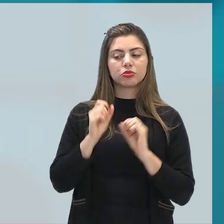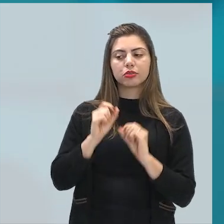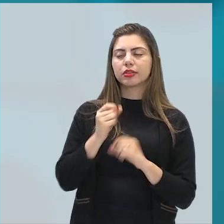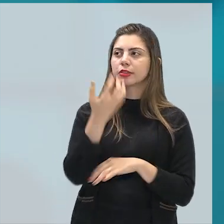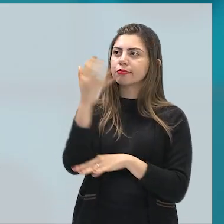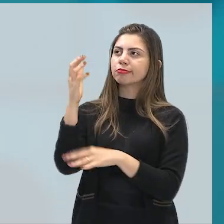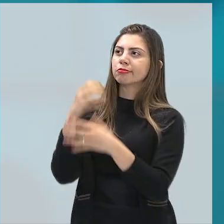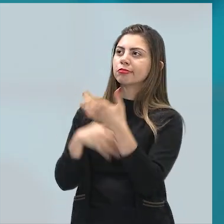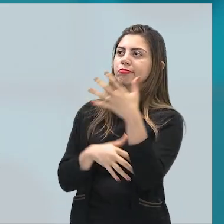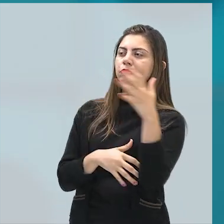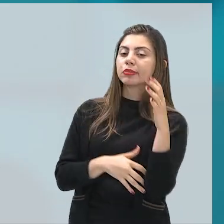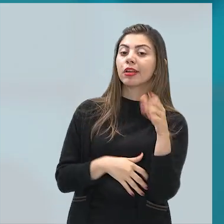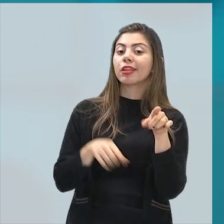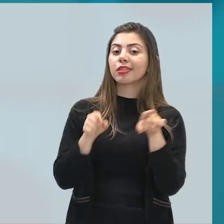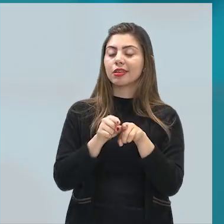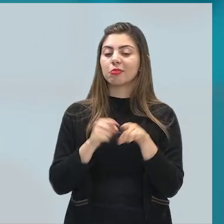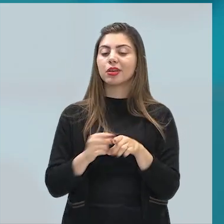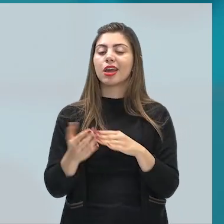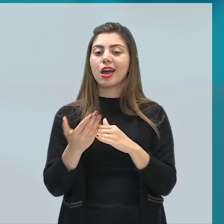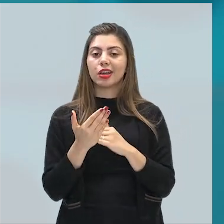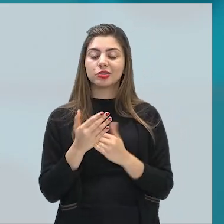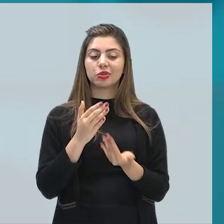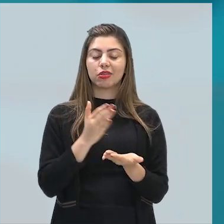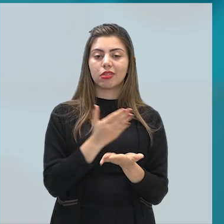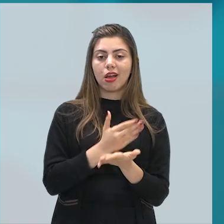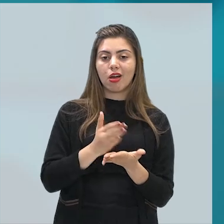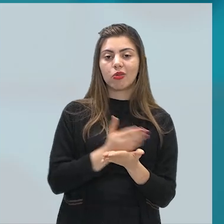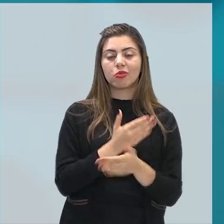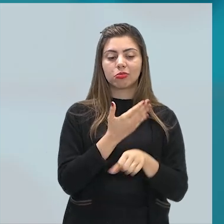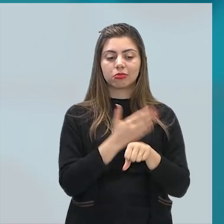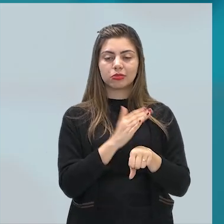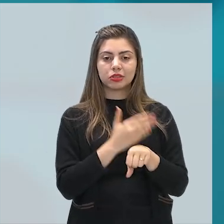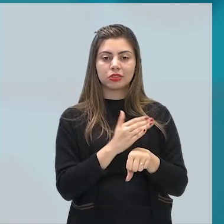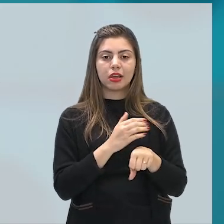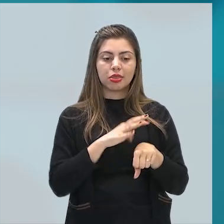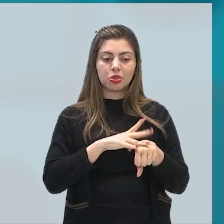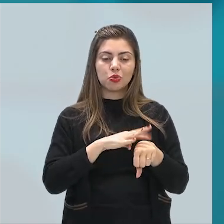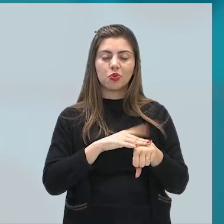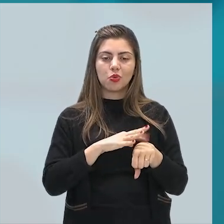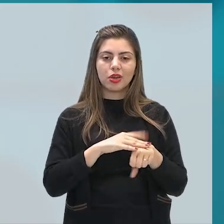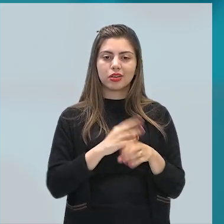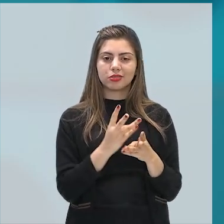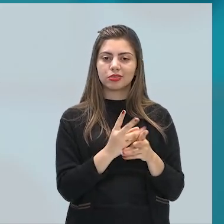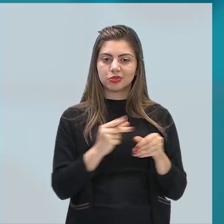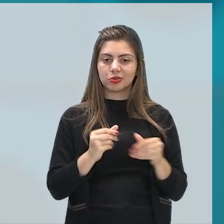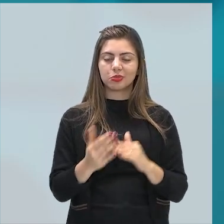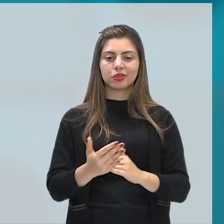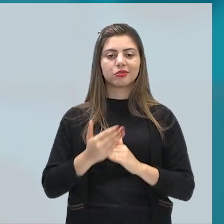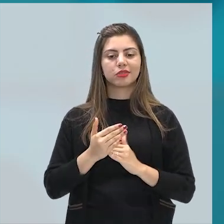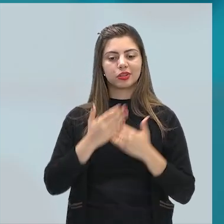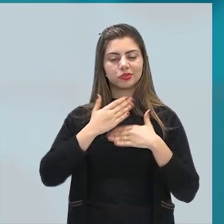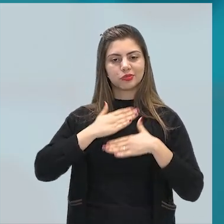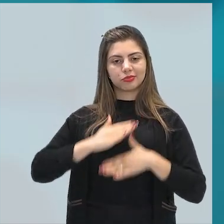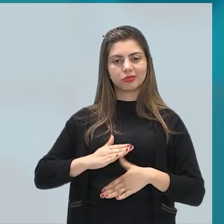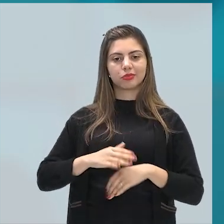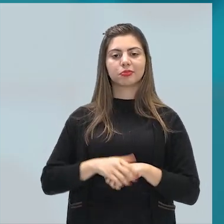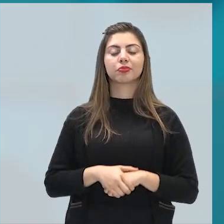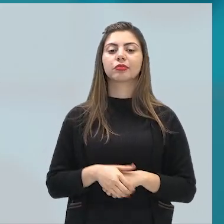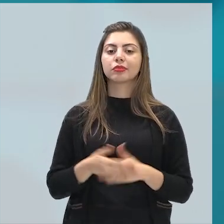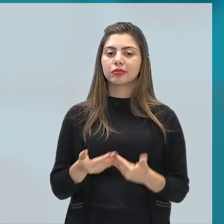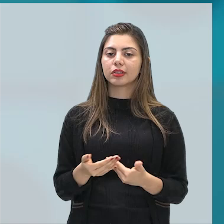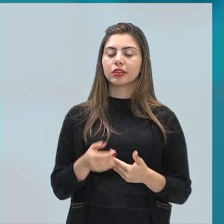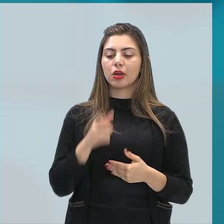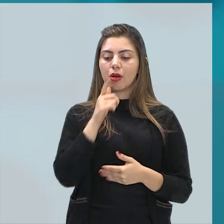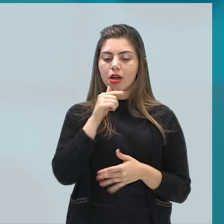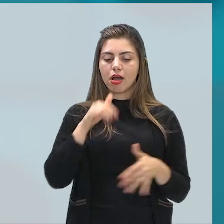natureza o tempo todo, as práticas corporais de aventura no meio aquático também trazem esse benefício de você estar em contato